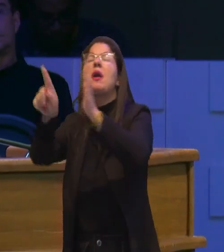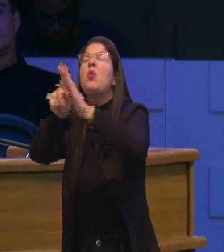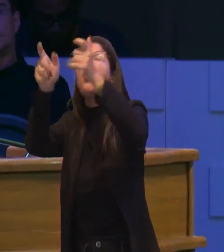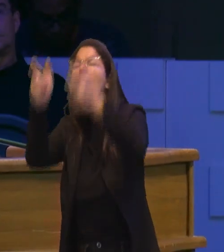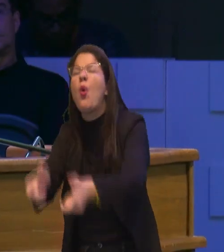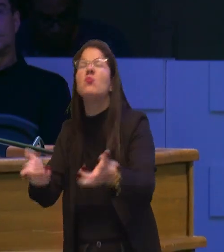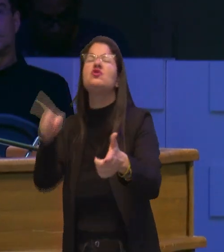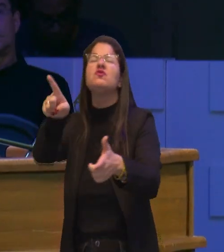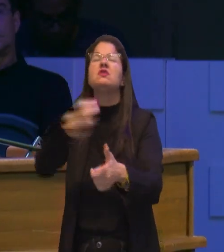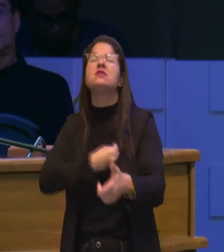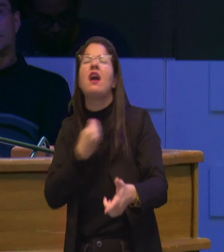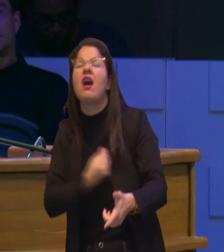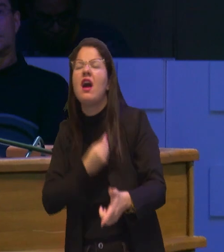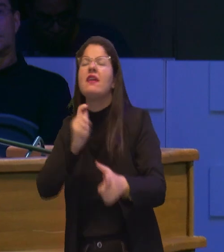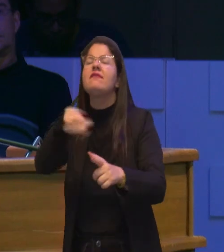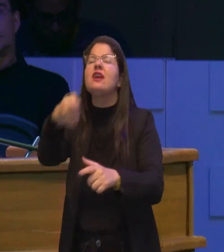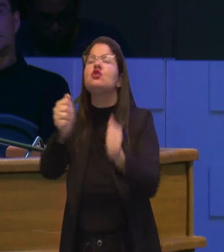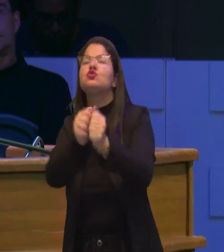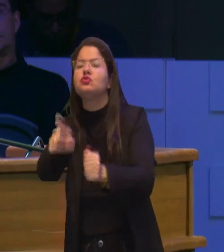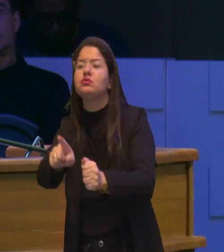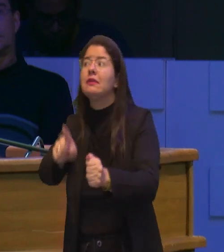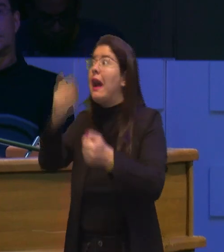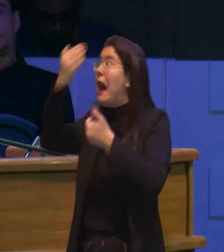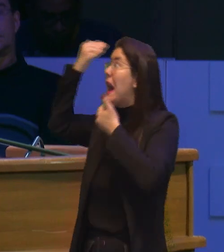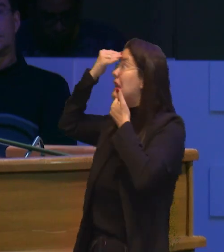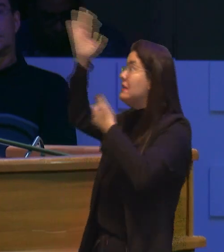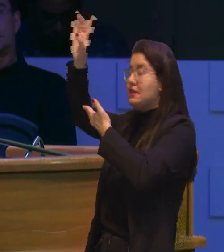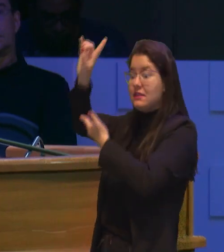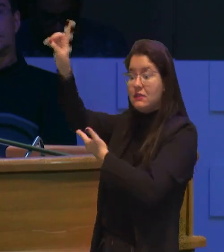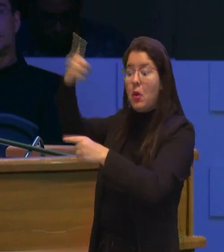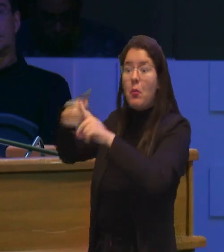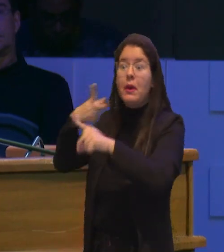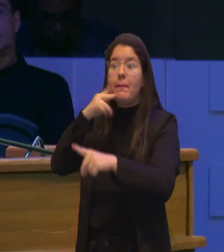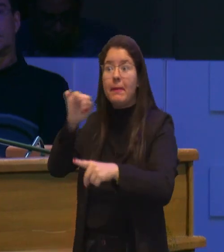dê graças a Deus por isso.